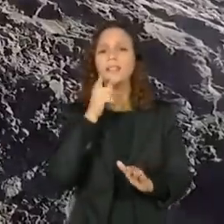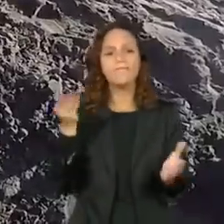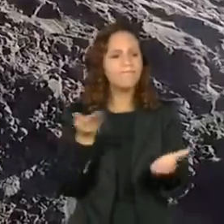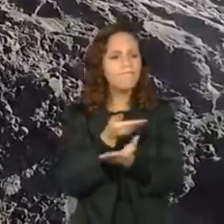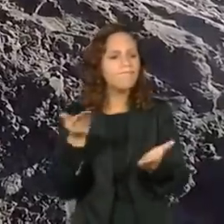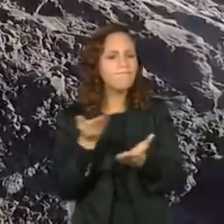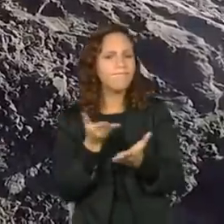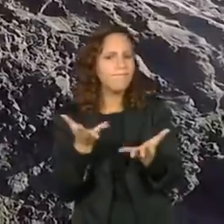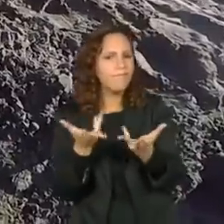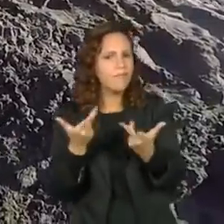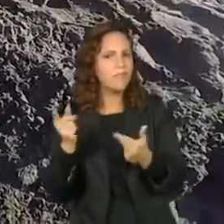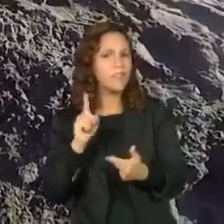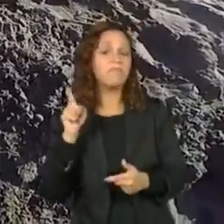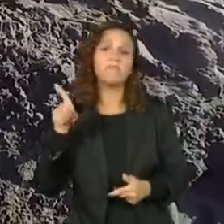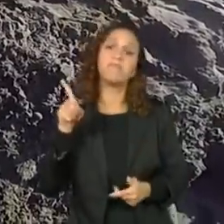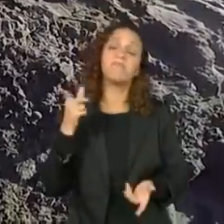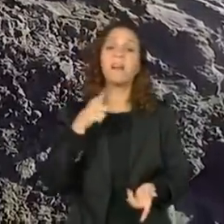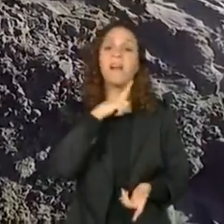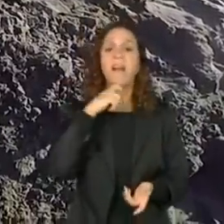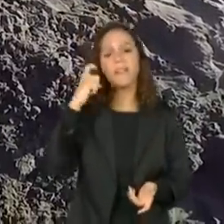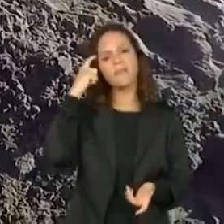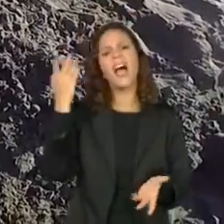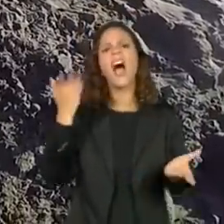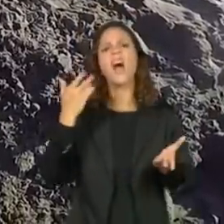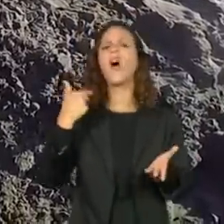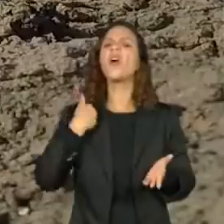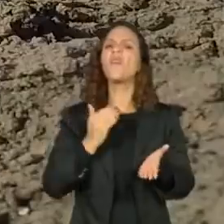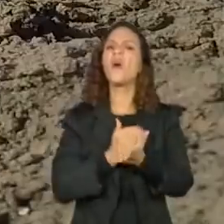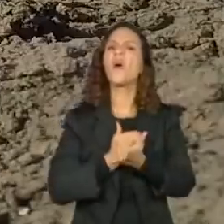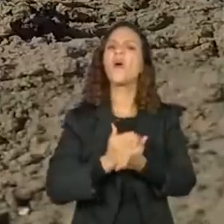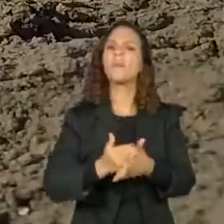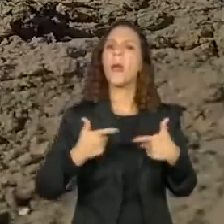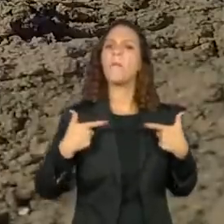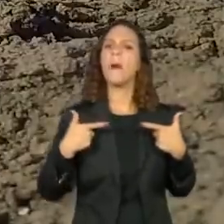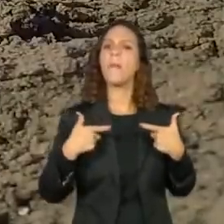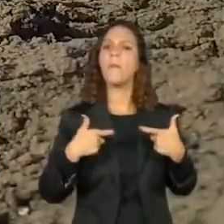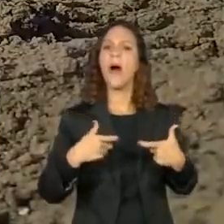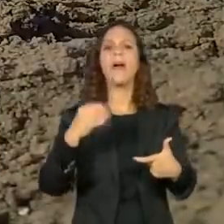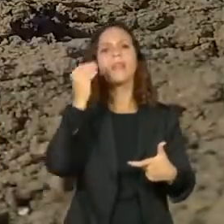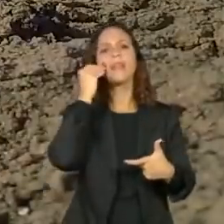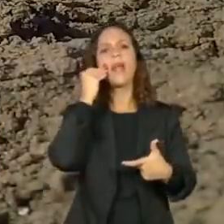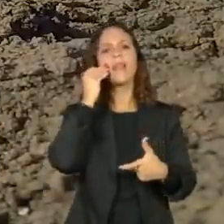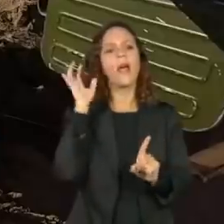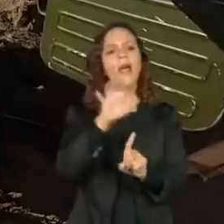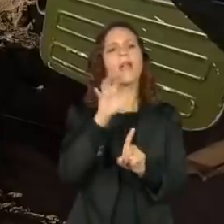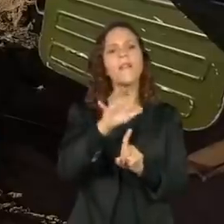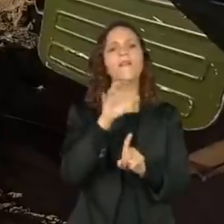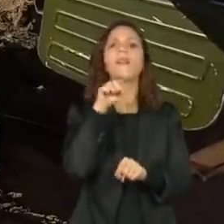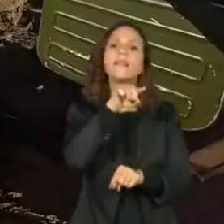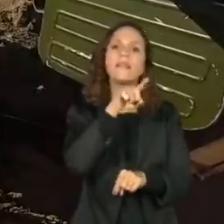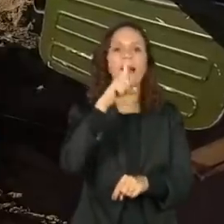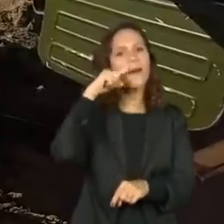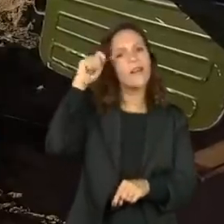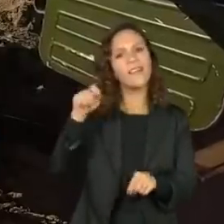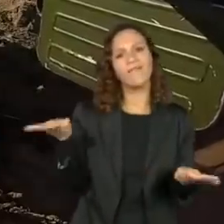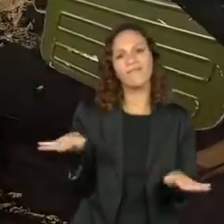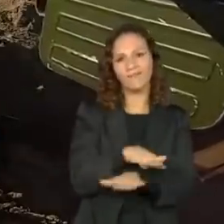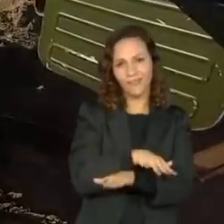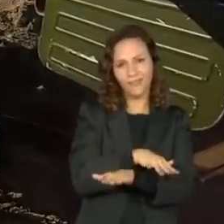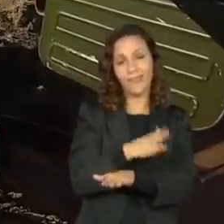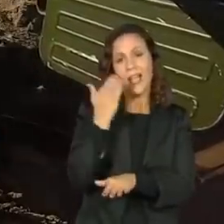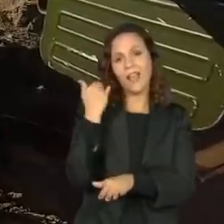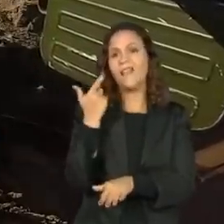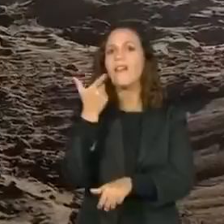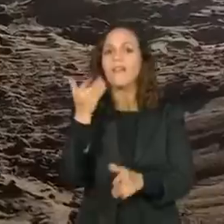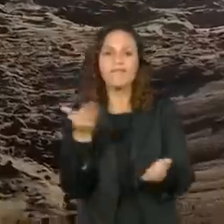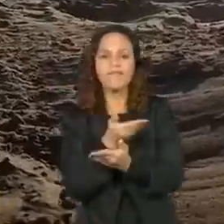funcionou, a Rússia parece ter acreditado que era hora de lançar ações militares para tentar atingir esses objetivos políticos que anteriormente não foram conseguidos, que